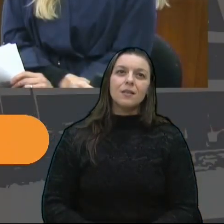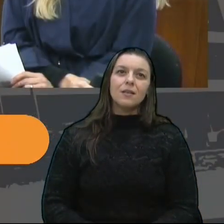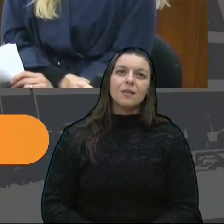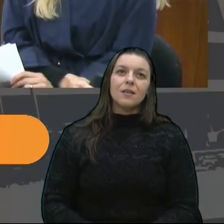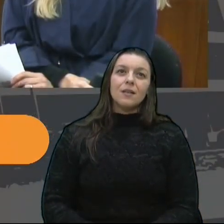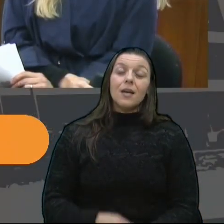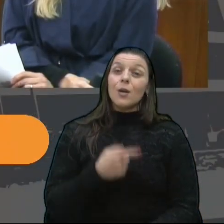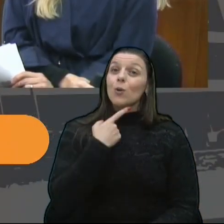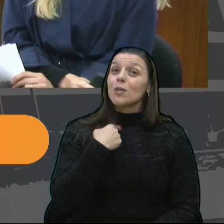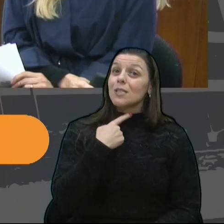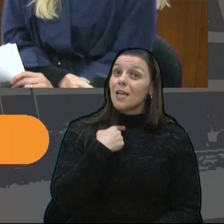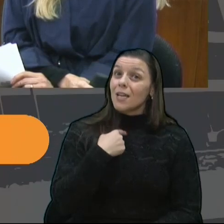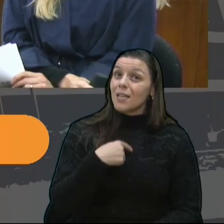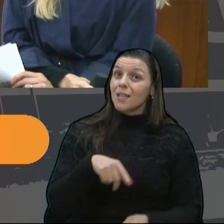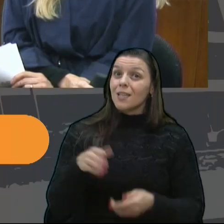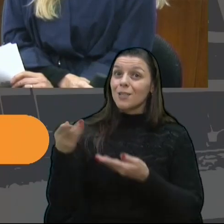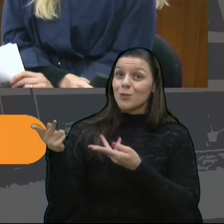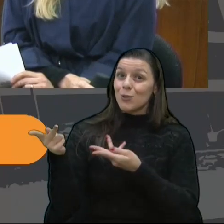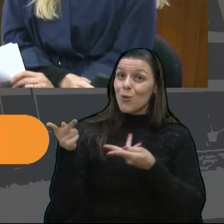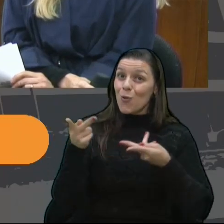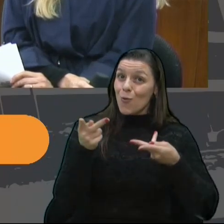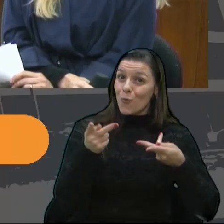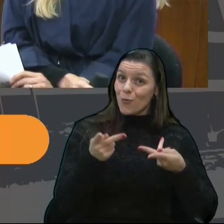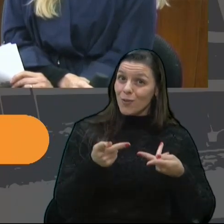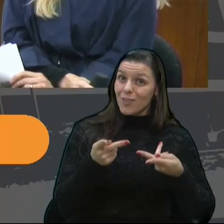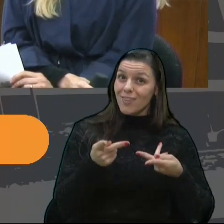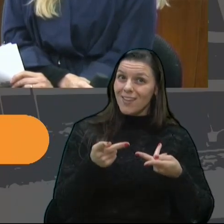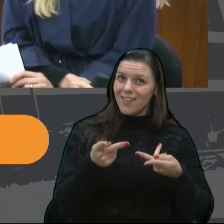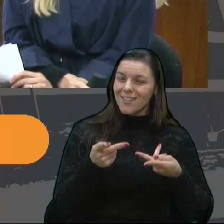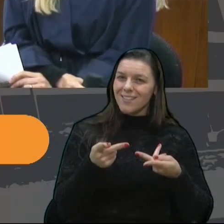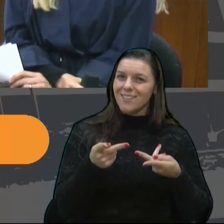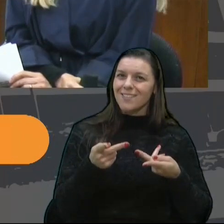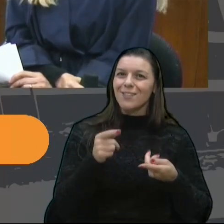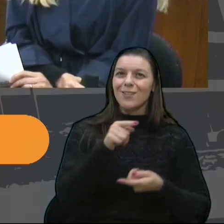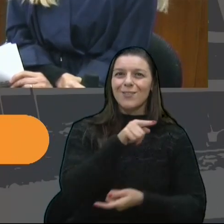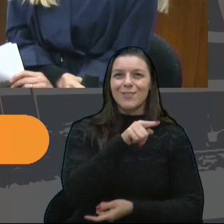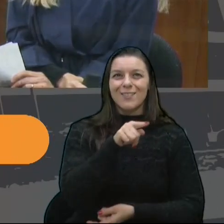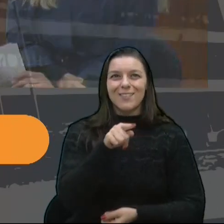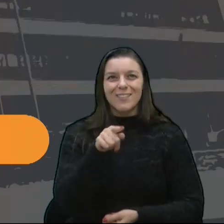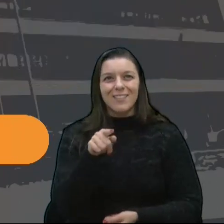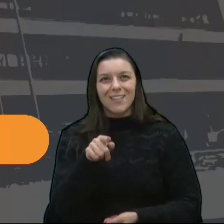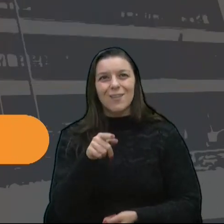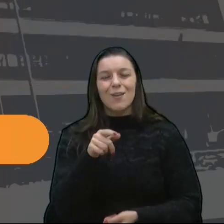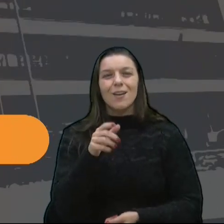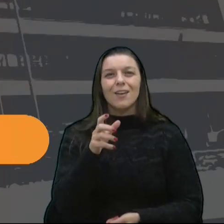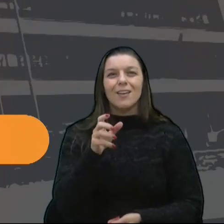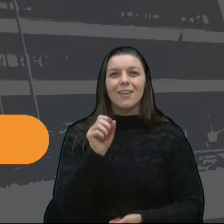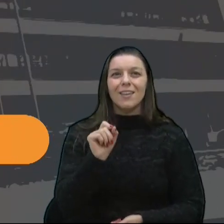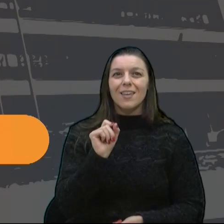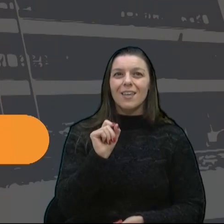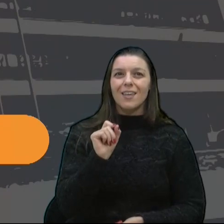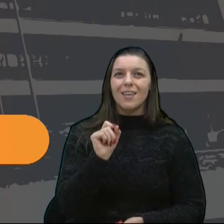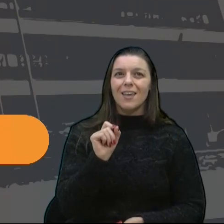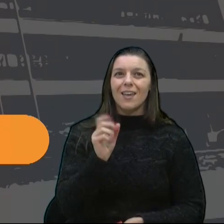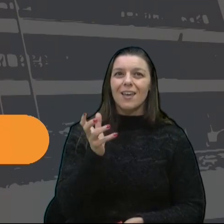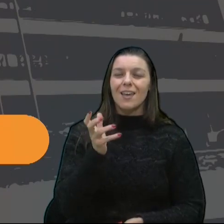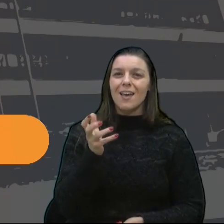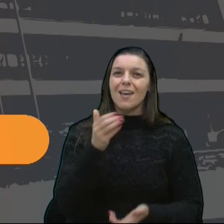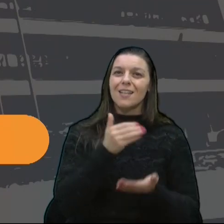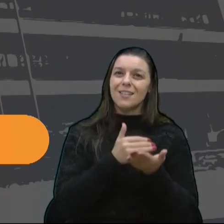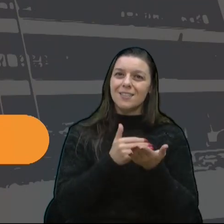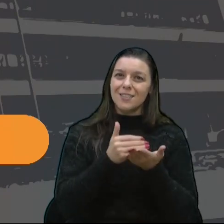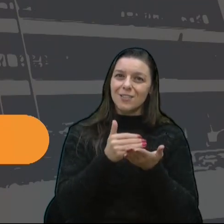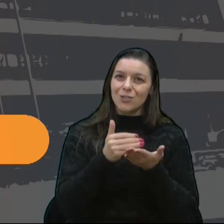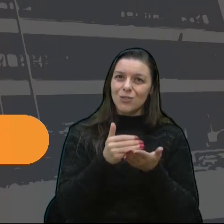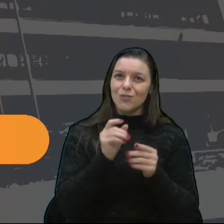Eu gostaria de convidar, na verdade é quase uma convocação, para quem quiser colaborar com essa iniciativa que a